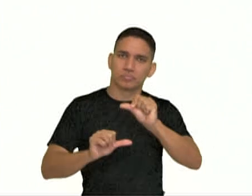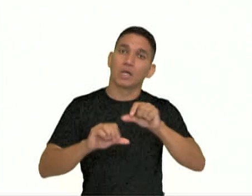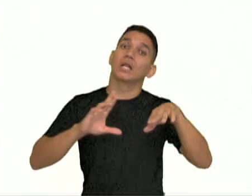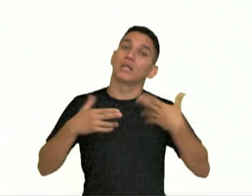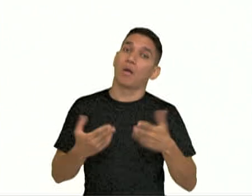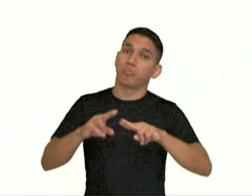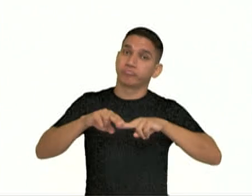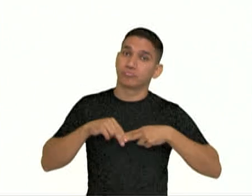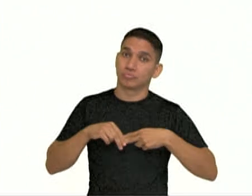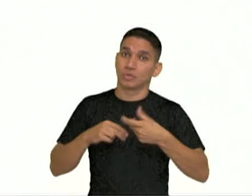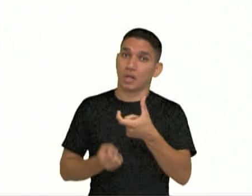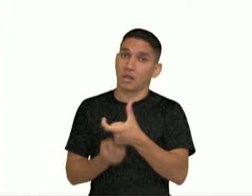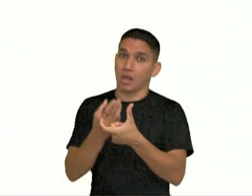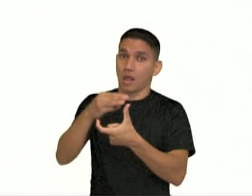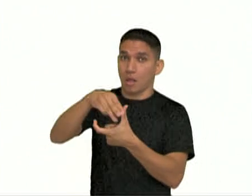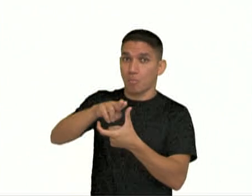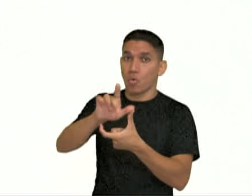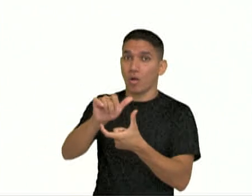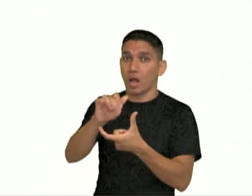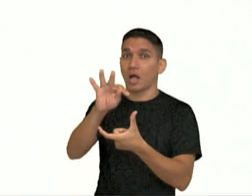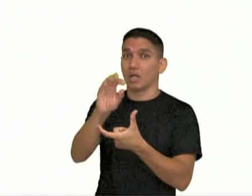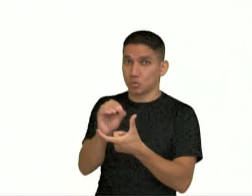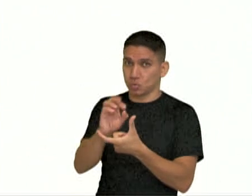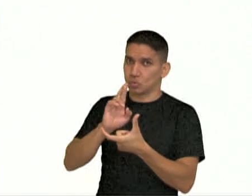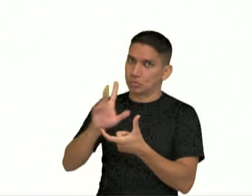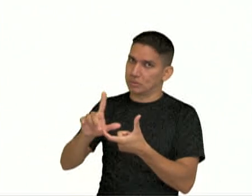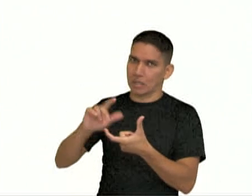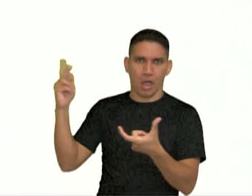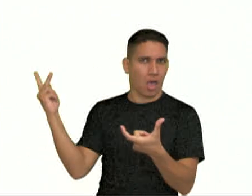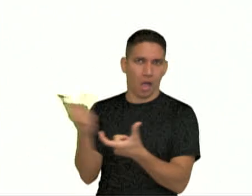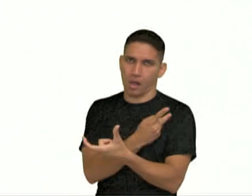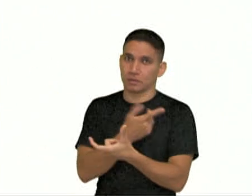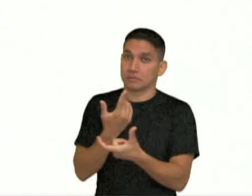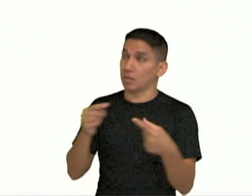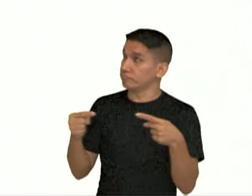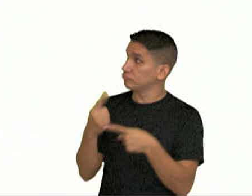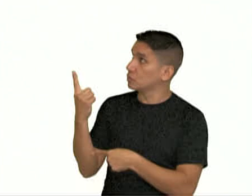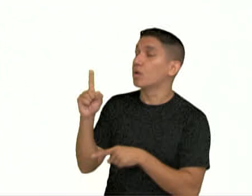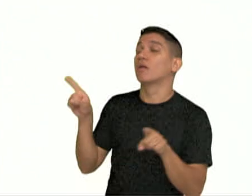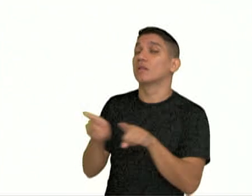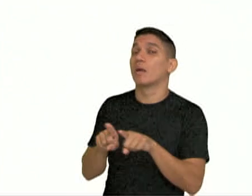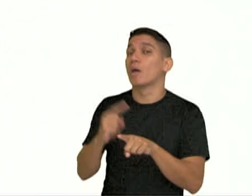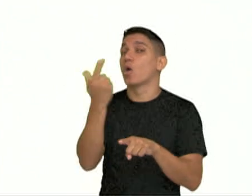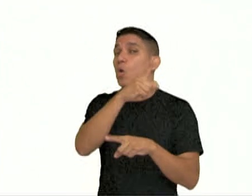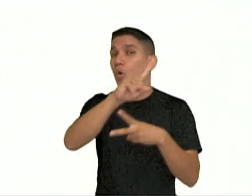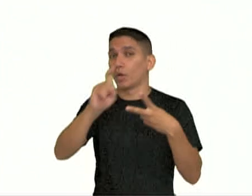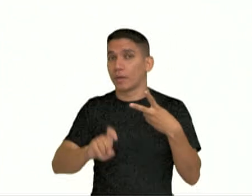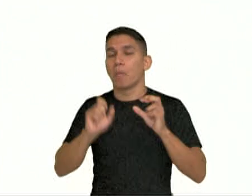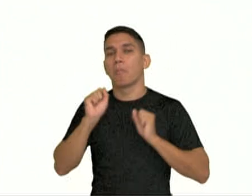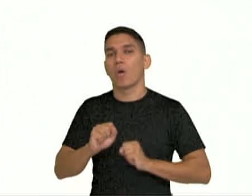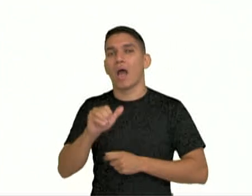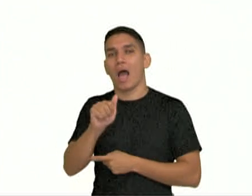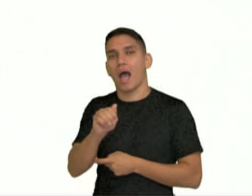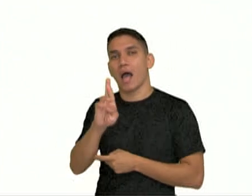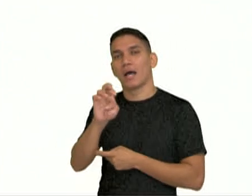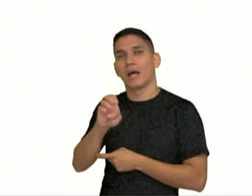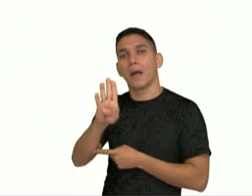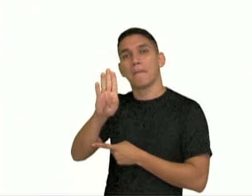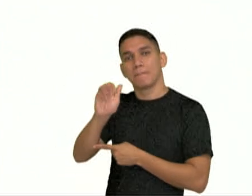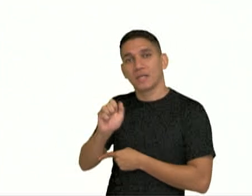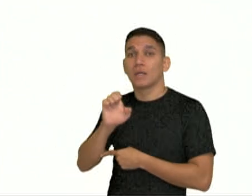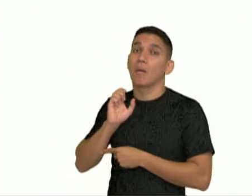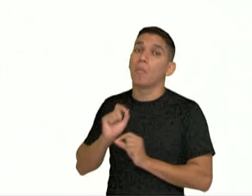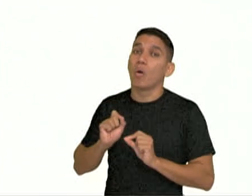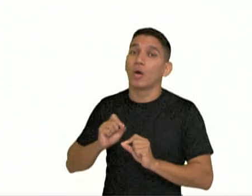errado, né? Que deriva da palavra mula. Segundo aqui, pode ser derivado também do árabe, usado para designar